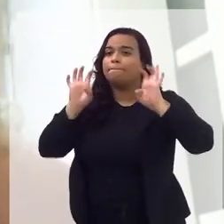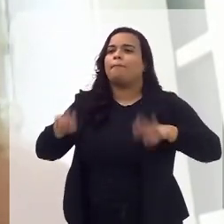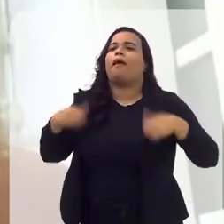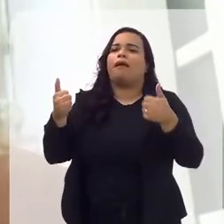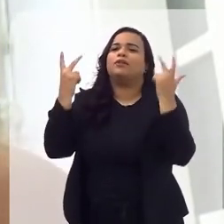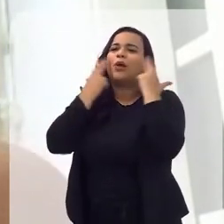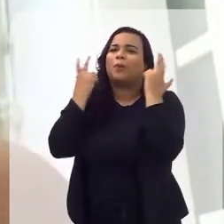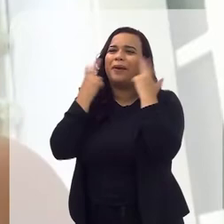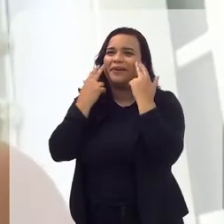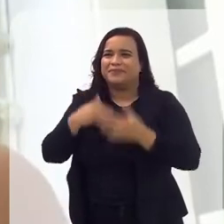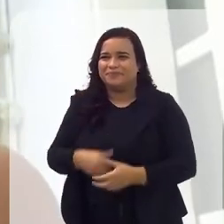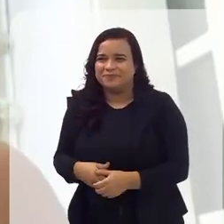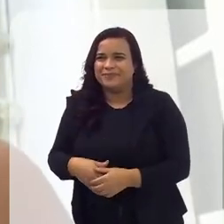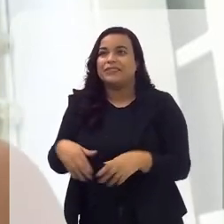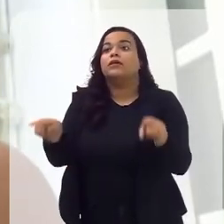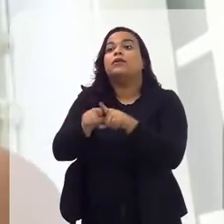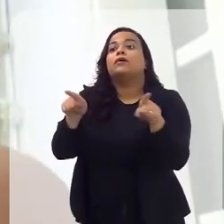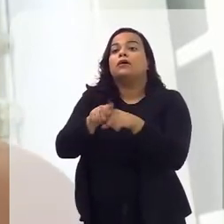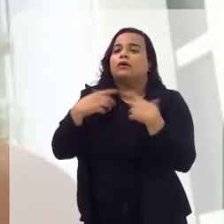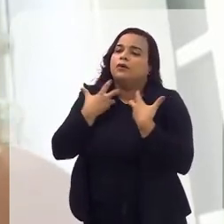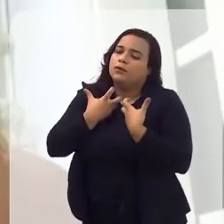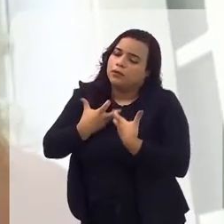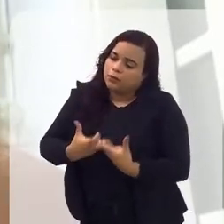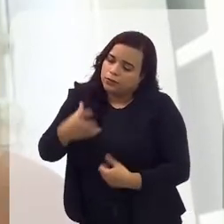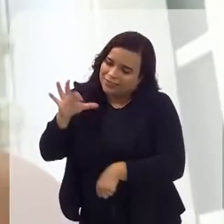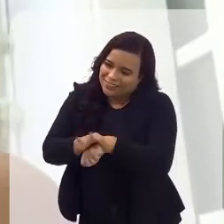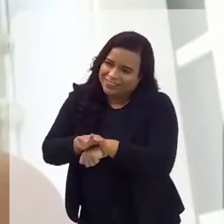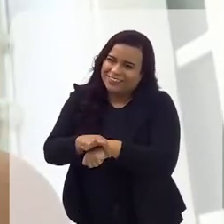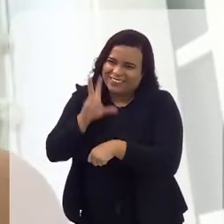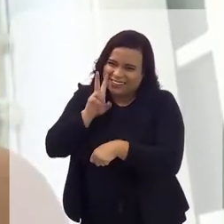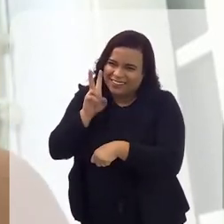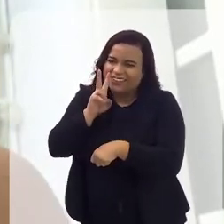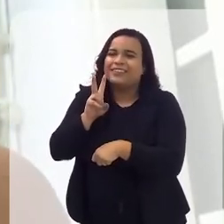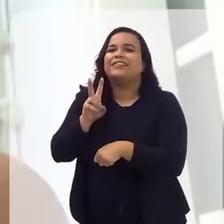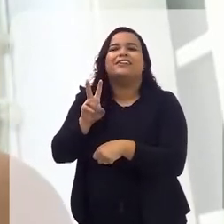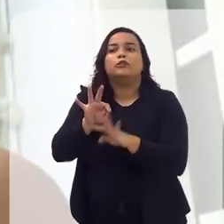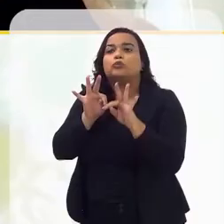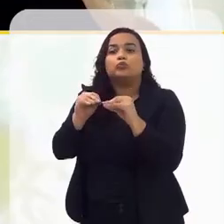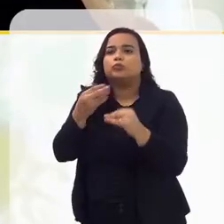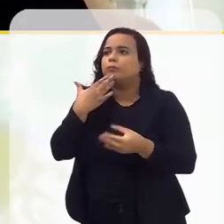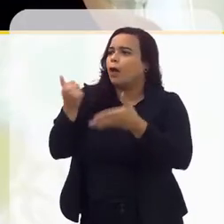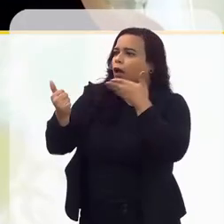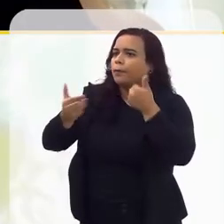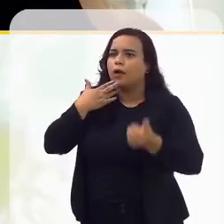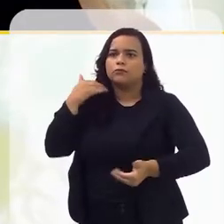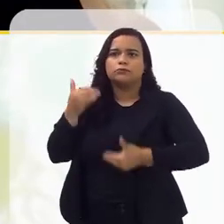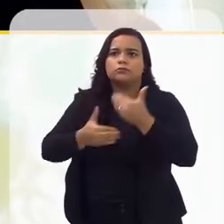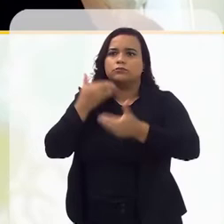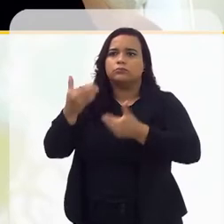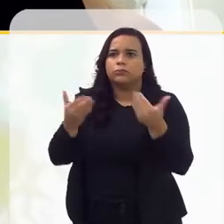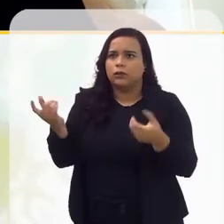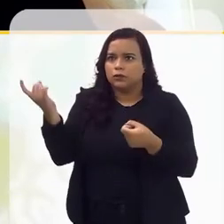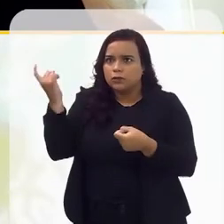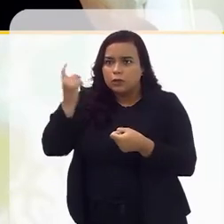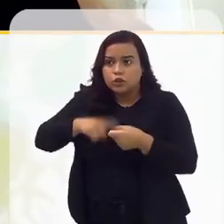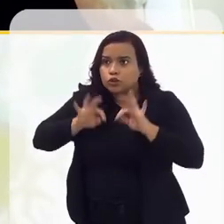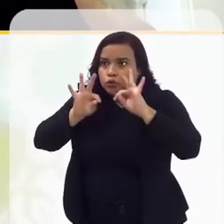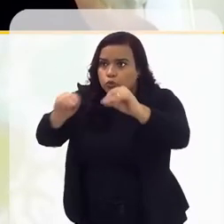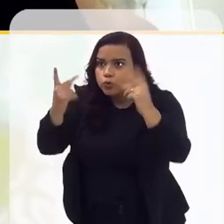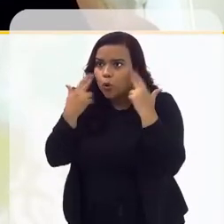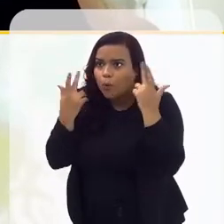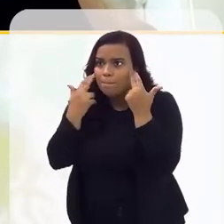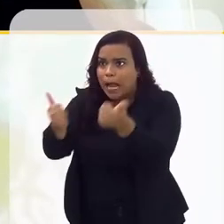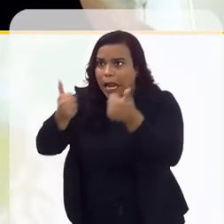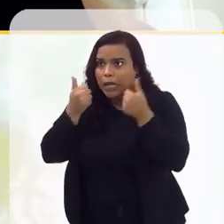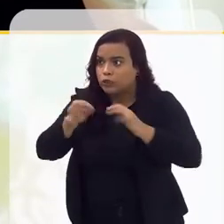enxergo normalmente. Enfim, problemas da fadiga crônica, enfim, muitas coisas foram Tudo melhorando melhorou. depois. Você conseguiu se ver Melhorou.